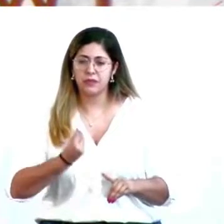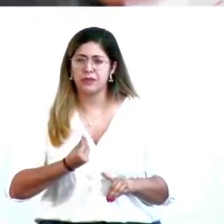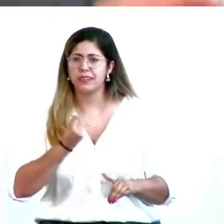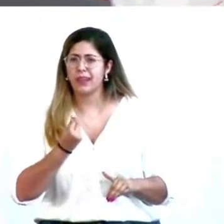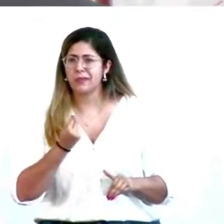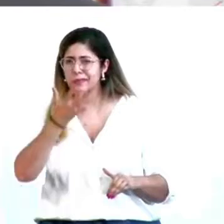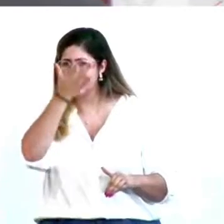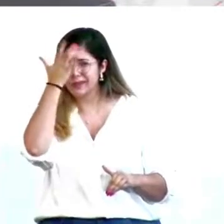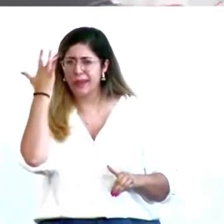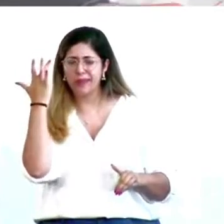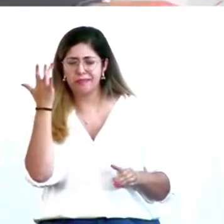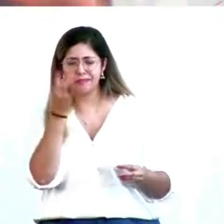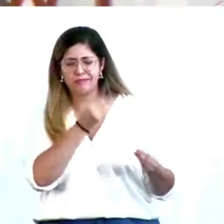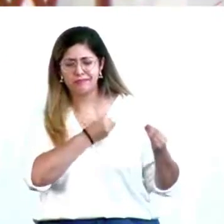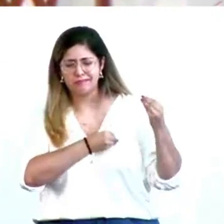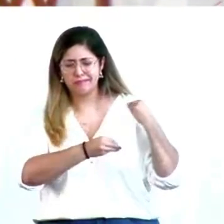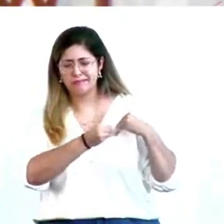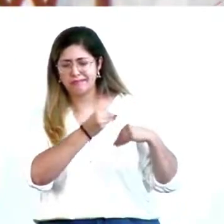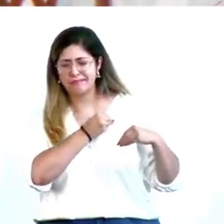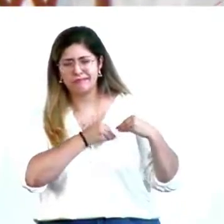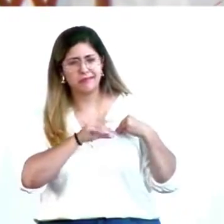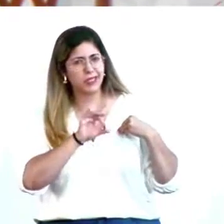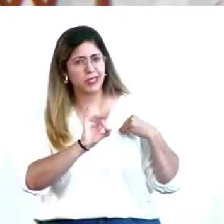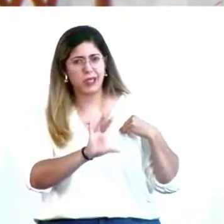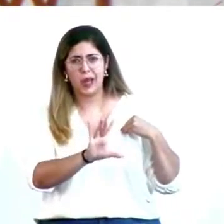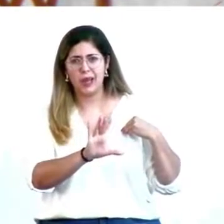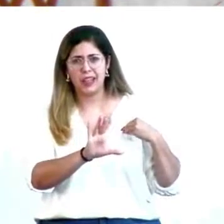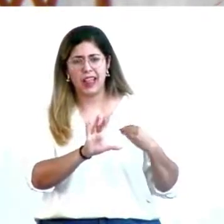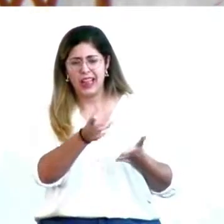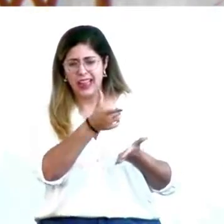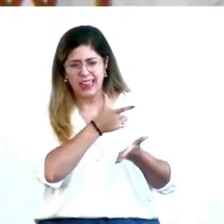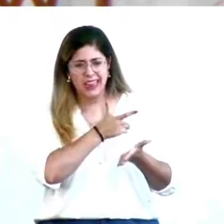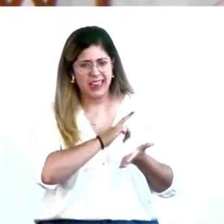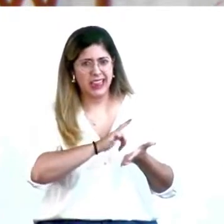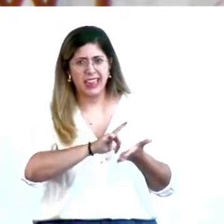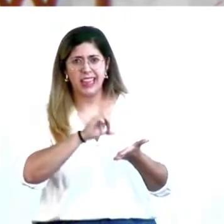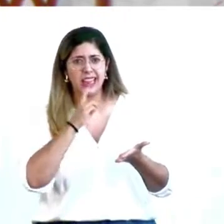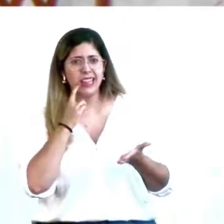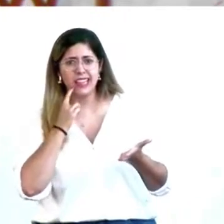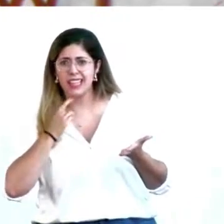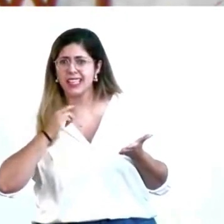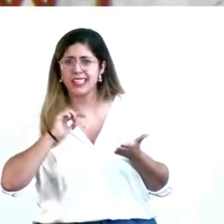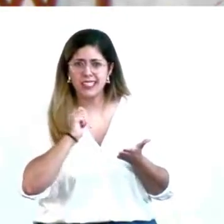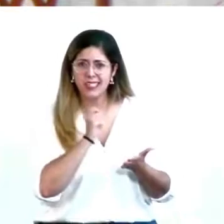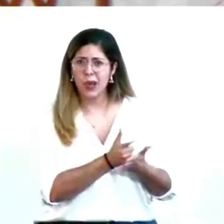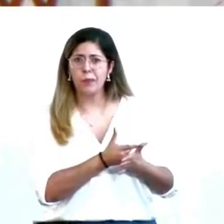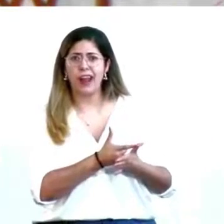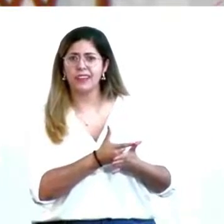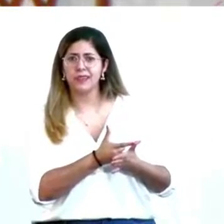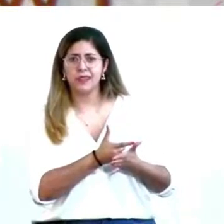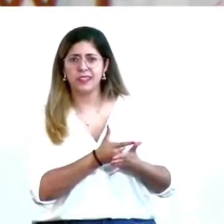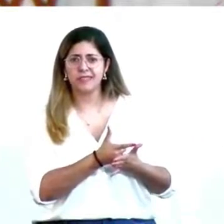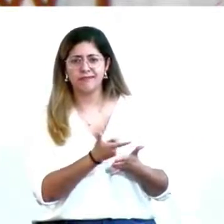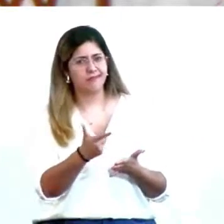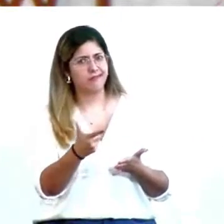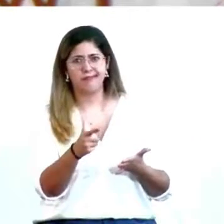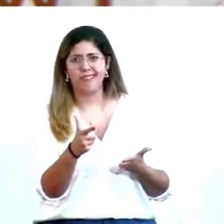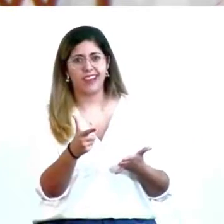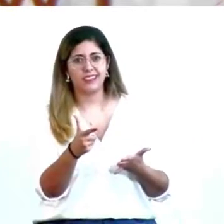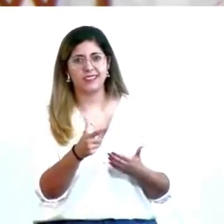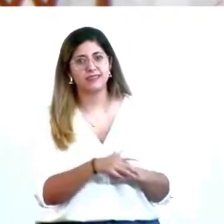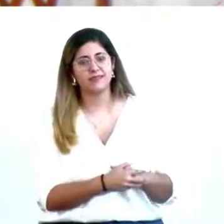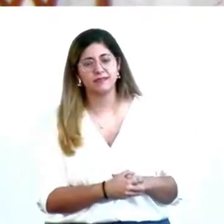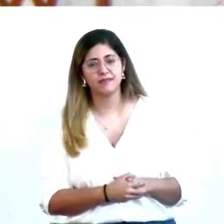na desobediência. Não de alguém que foi lavado, redimido pelo sangue do Cordeiro para imitar a Deus. Ou seja, isso não